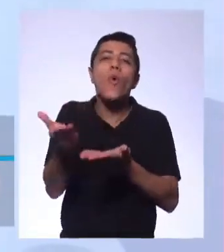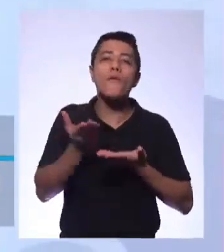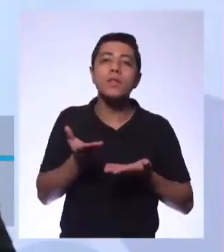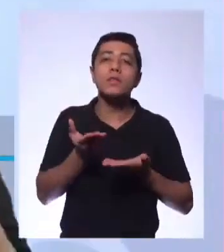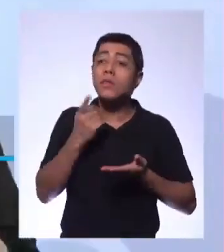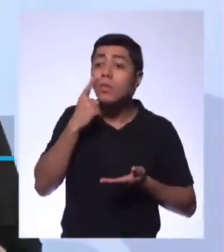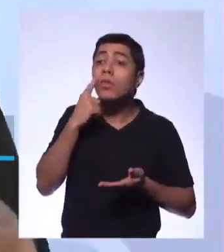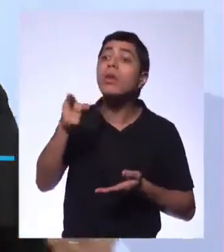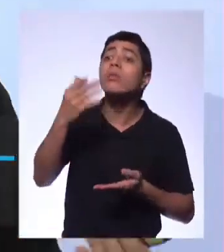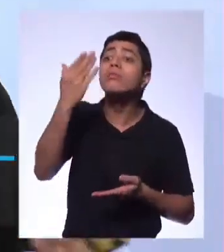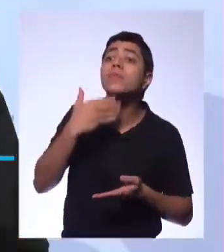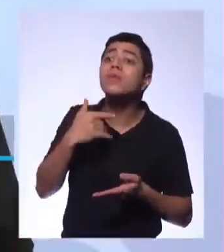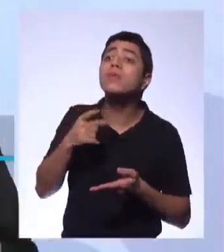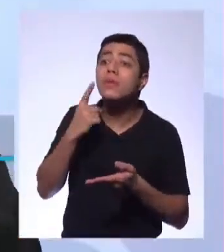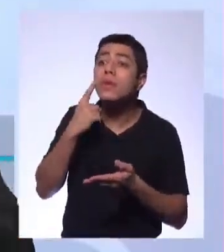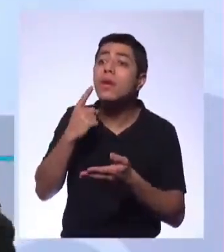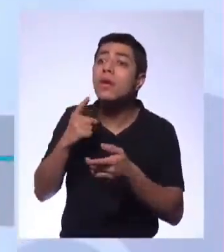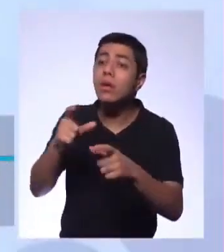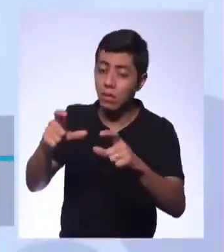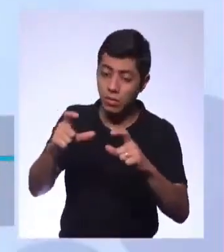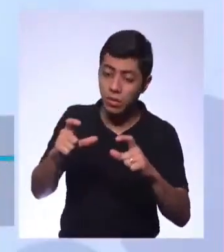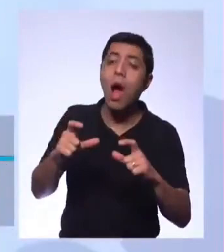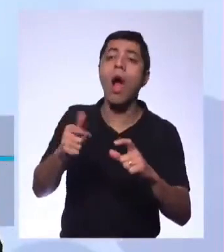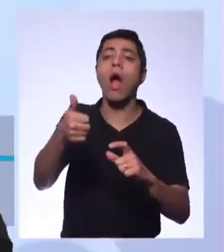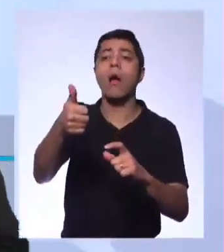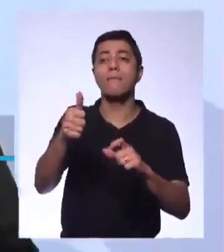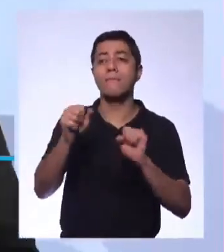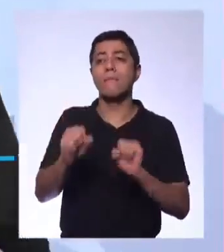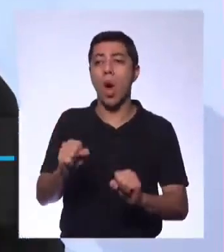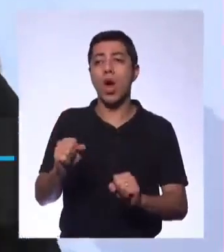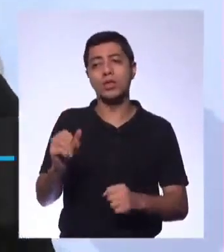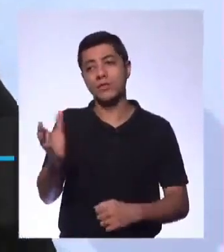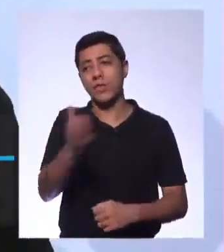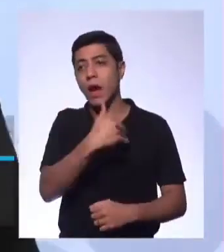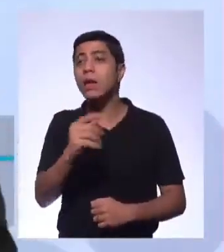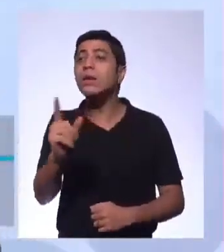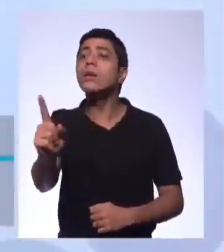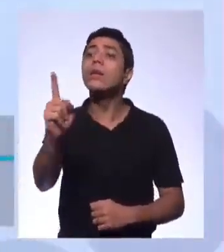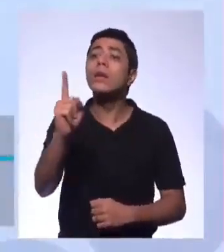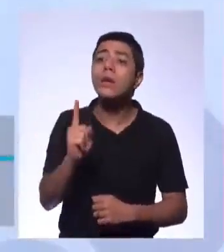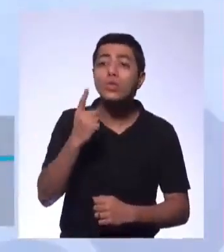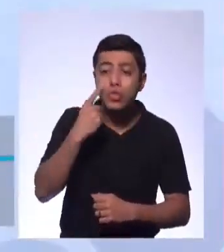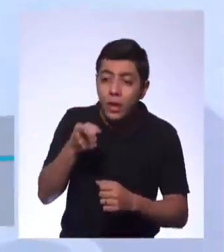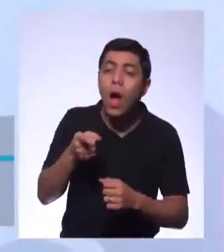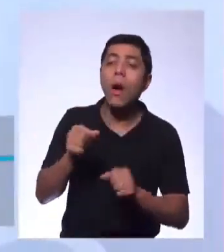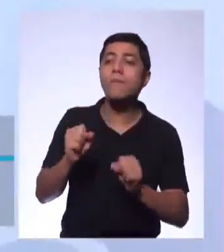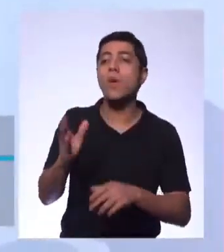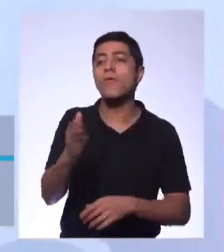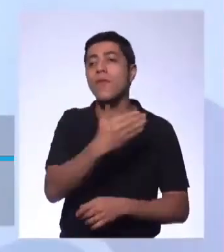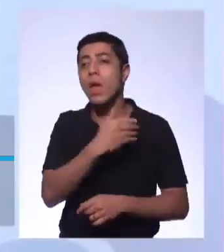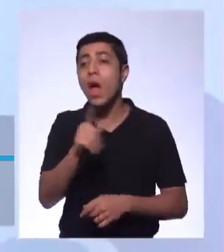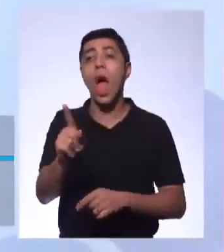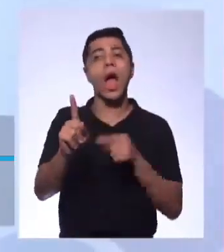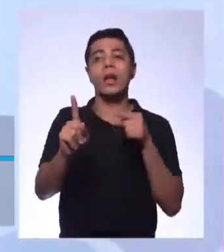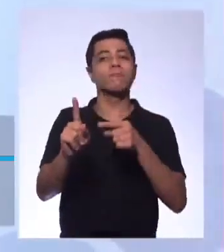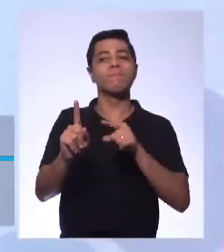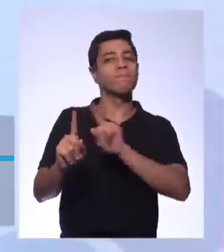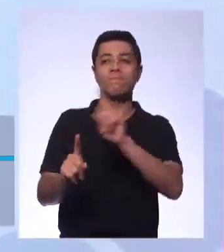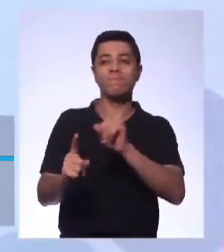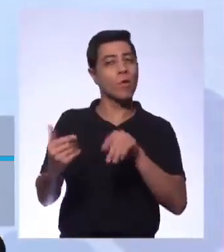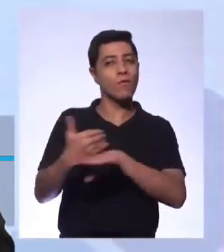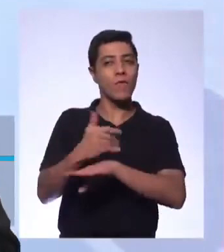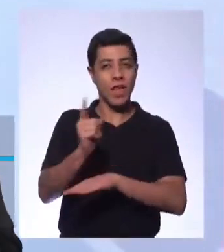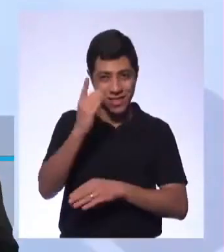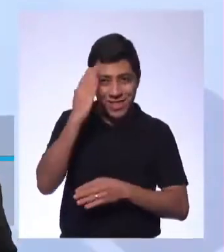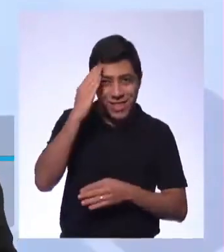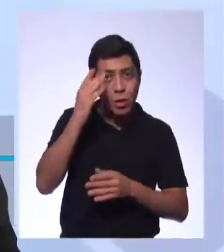pessoas poderão estar ocupando aquele espaço naquele momento, né? É até para um controle e uma segurança maior aí para toda a comunidade escolar,